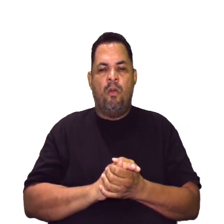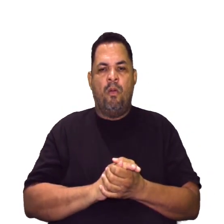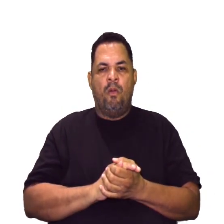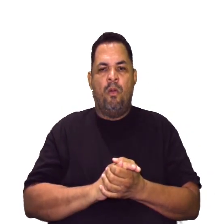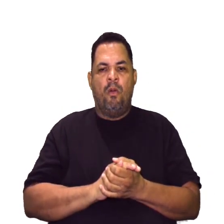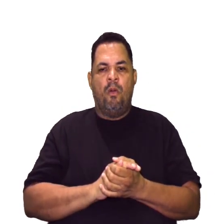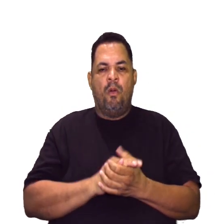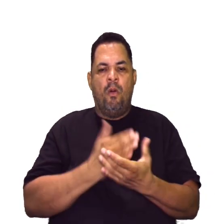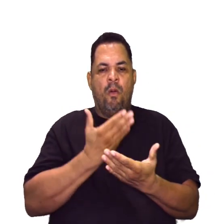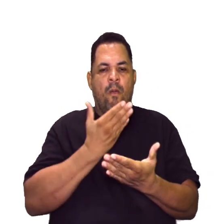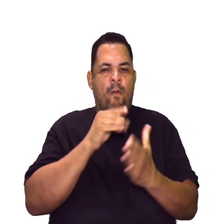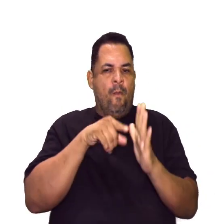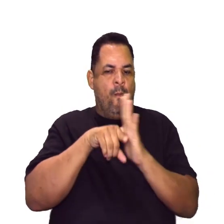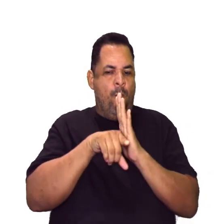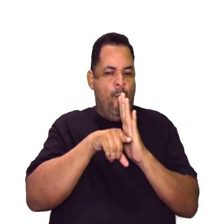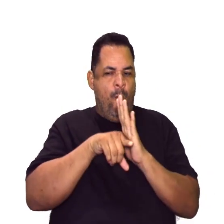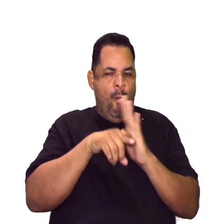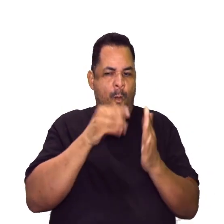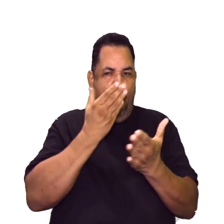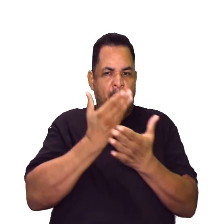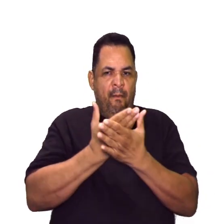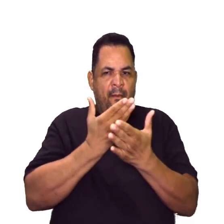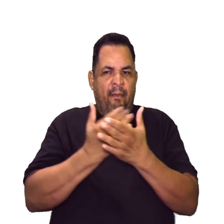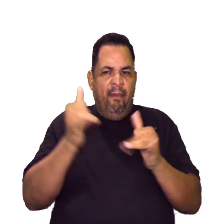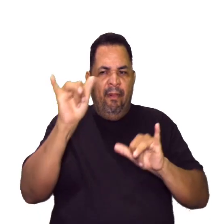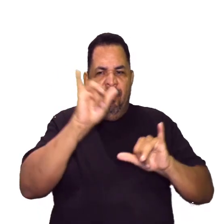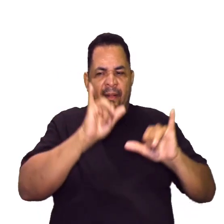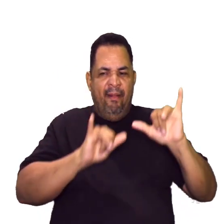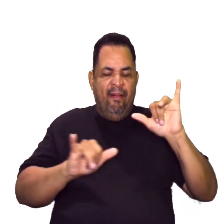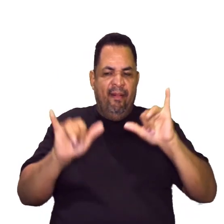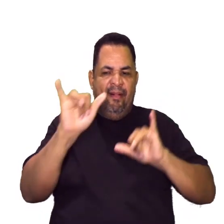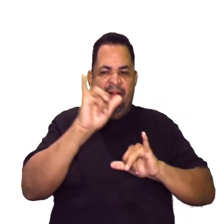no estudo da química,